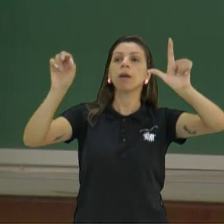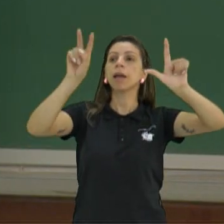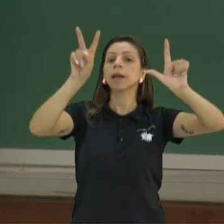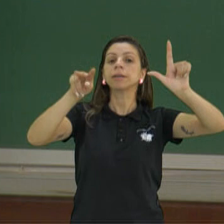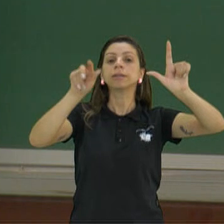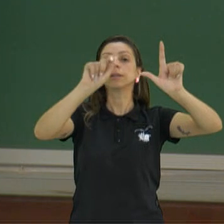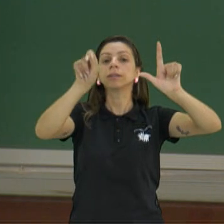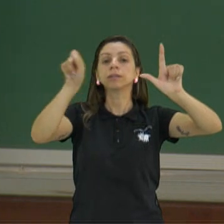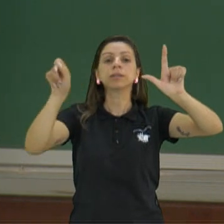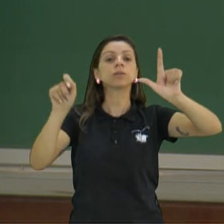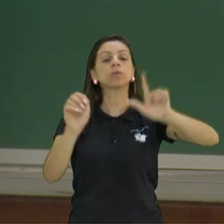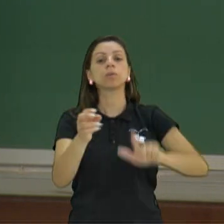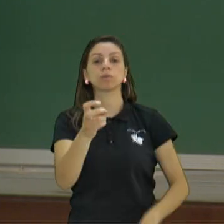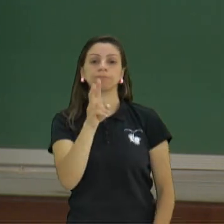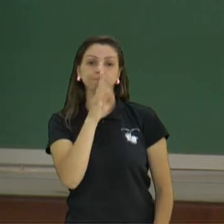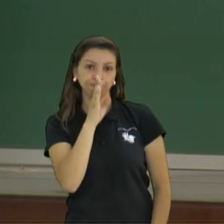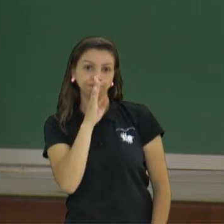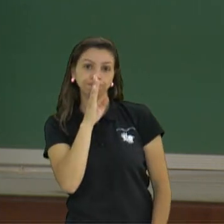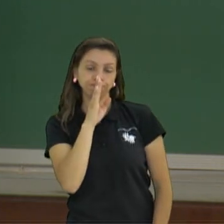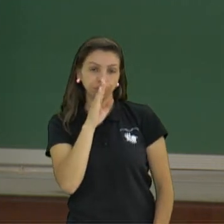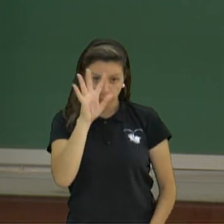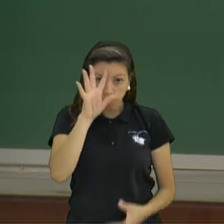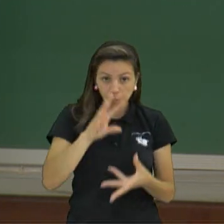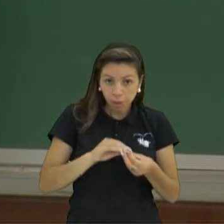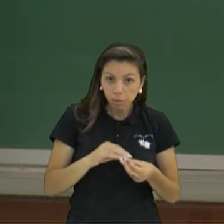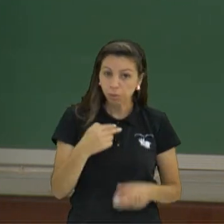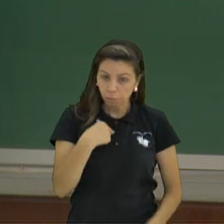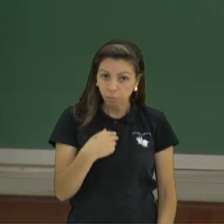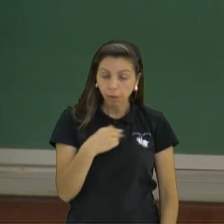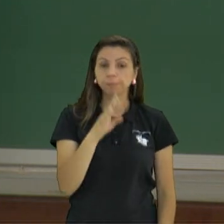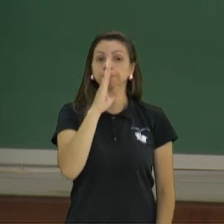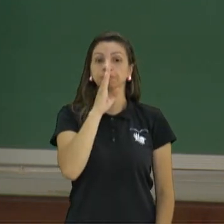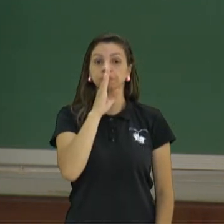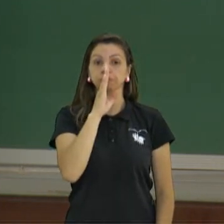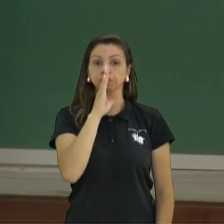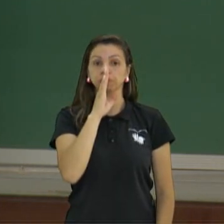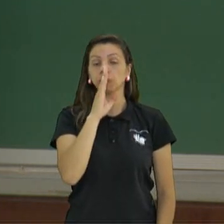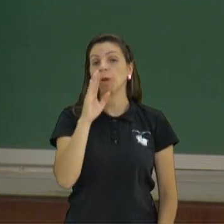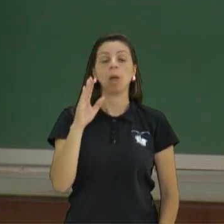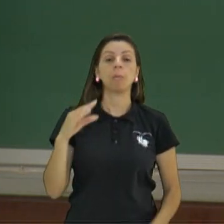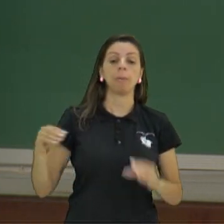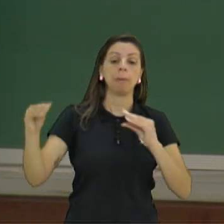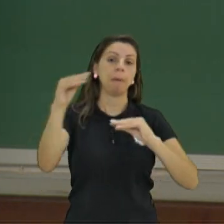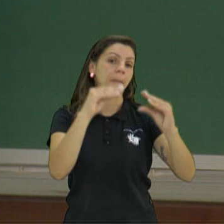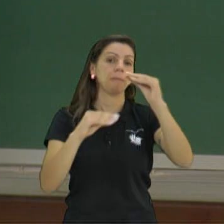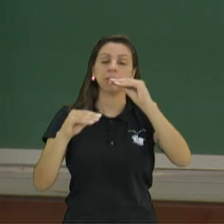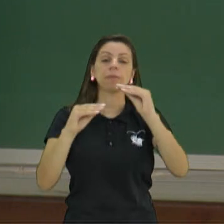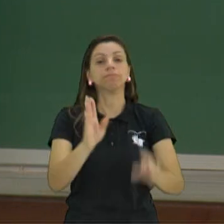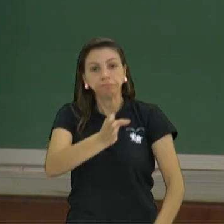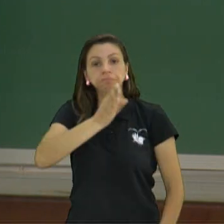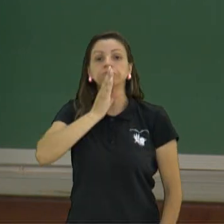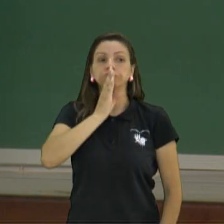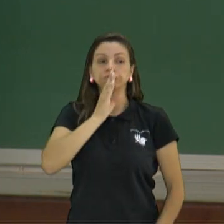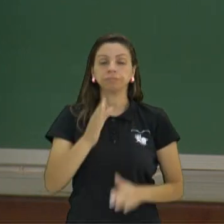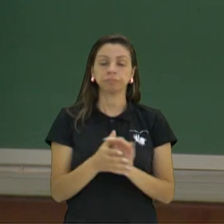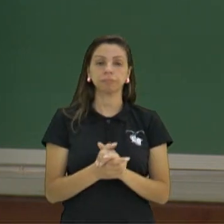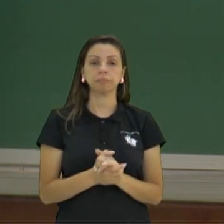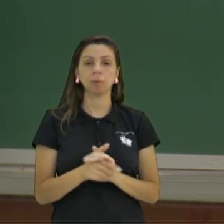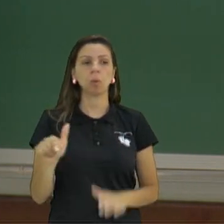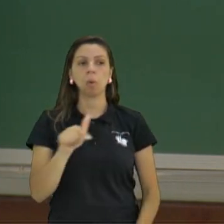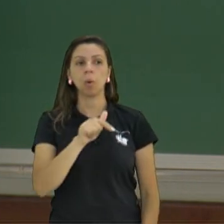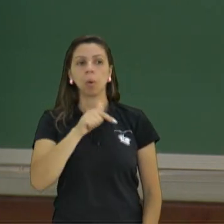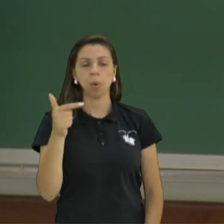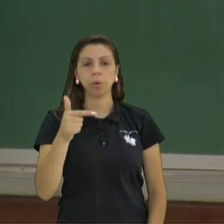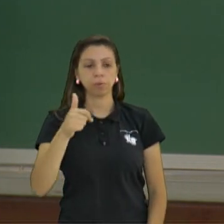fazer? Claro, professora, que lá não é para conversar, que é para fazer silêncio, percebeu? E a outra aqui, ó, fora lixão.